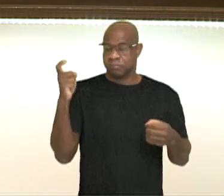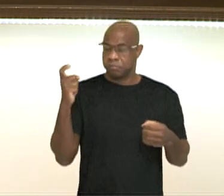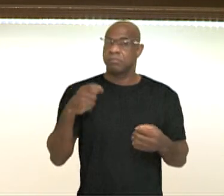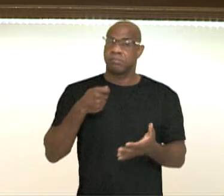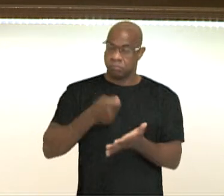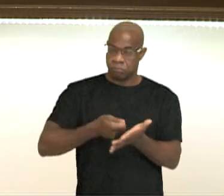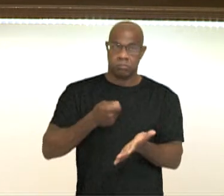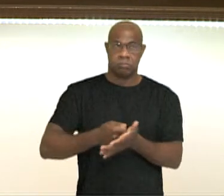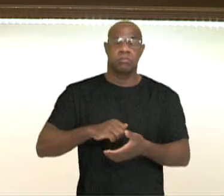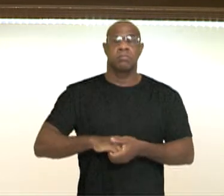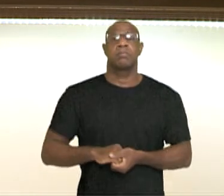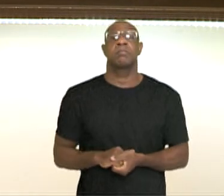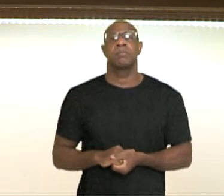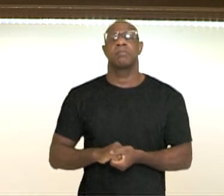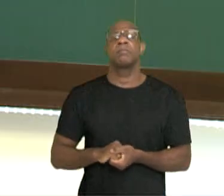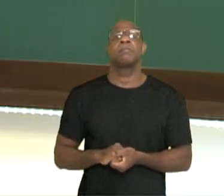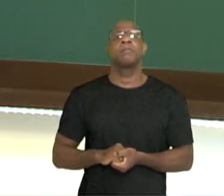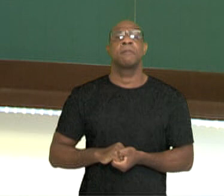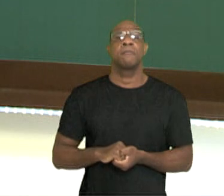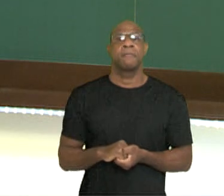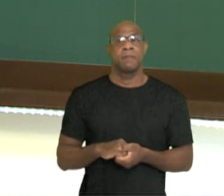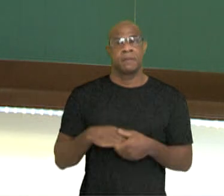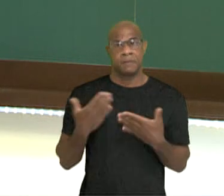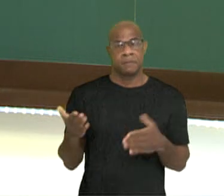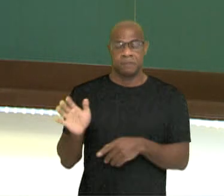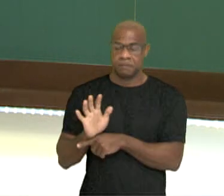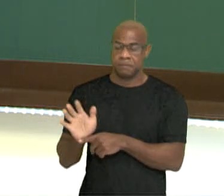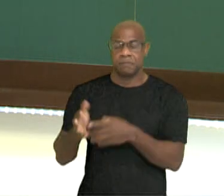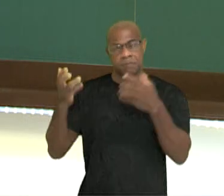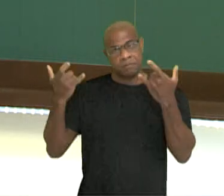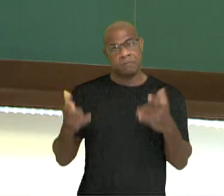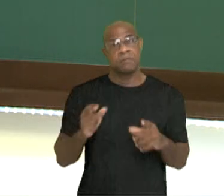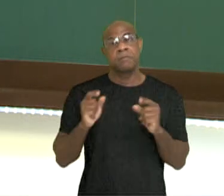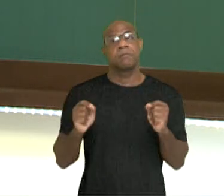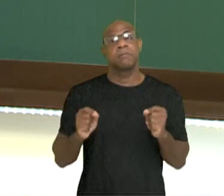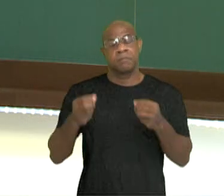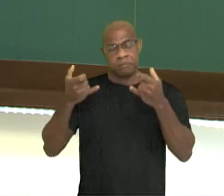Haiti. Bom, pessoal, nesse vídeo nós falamos